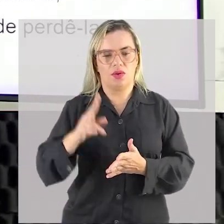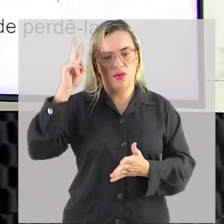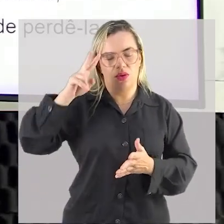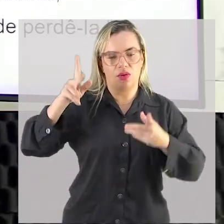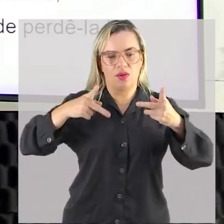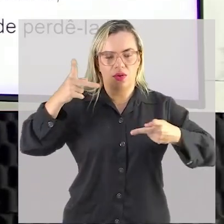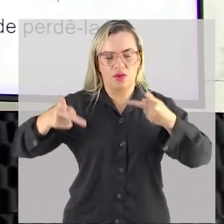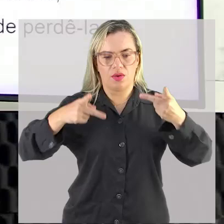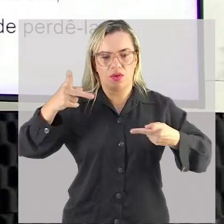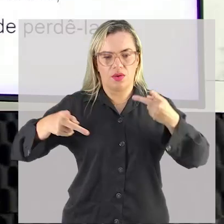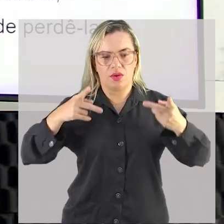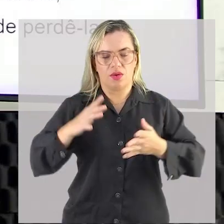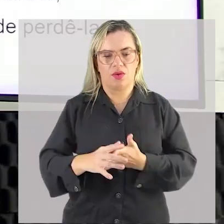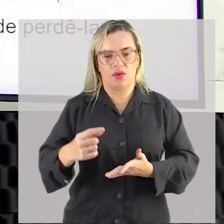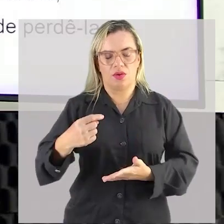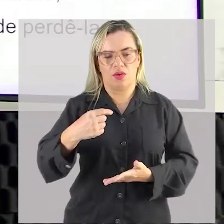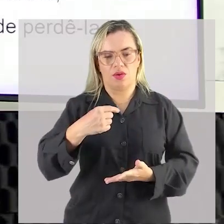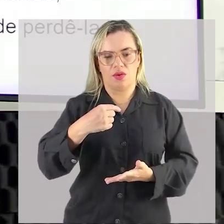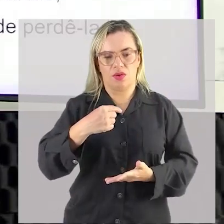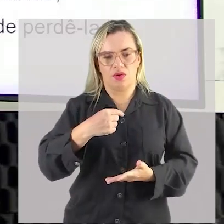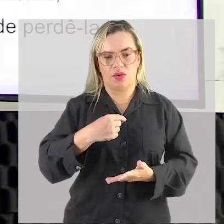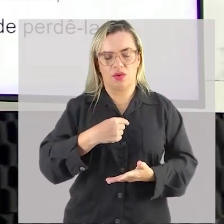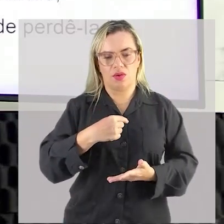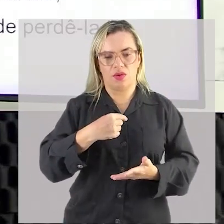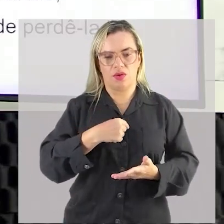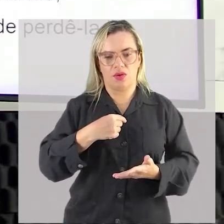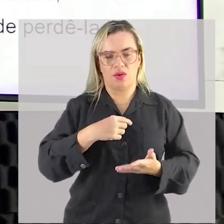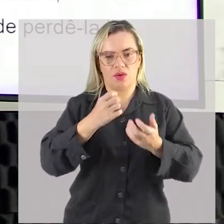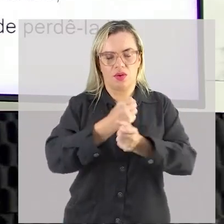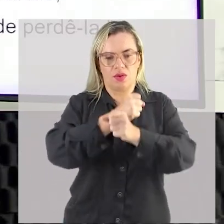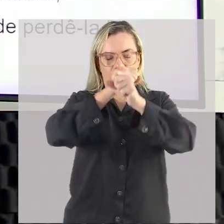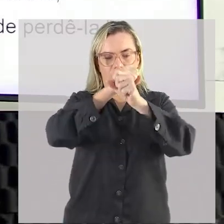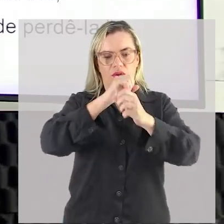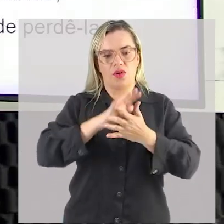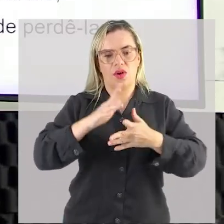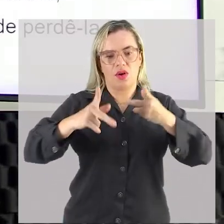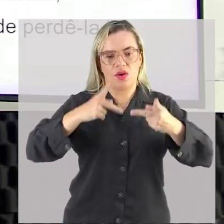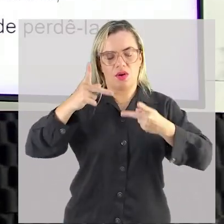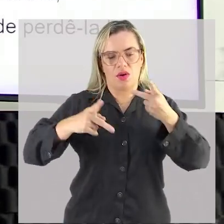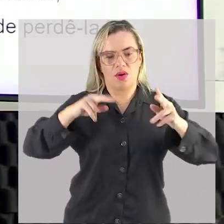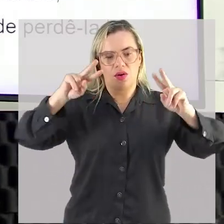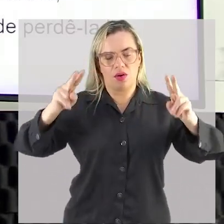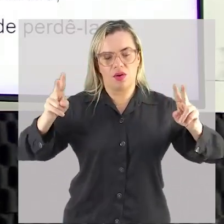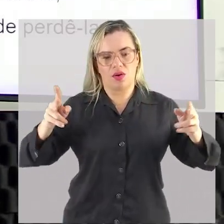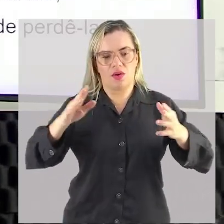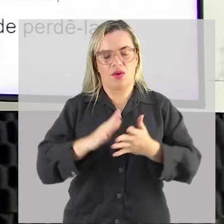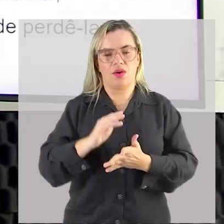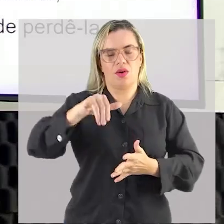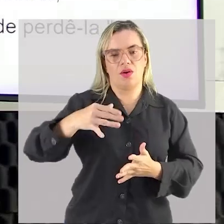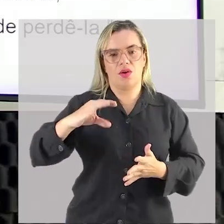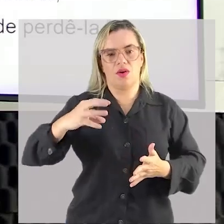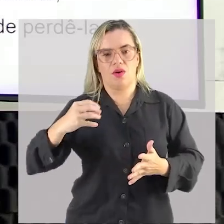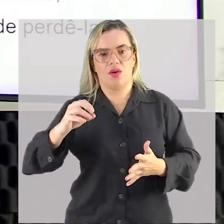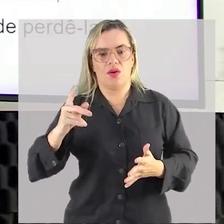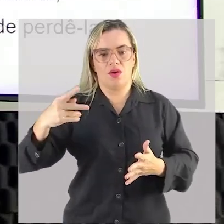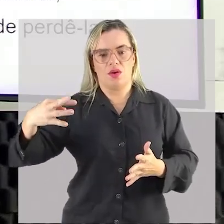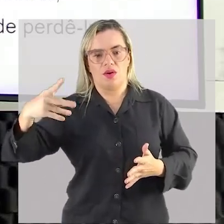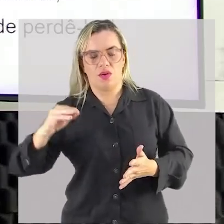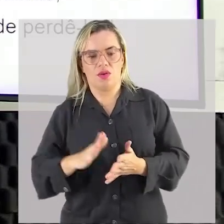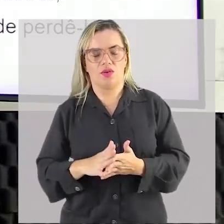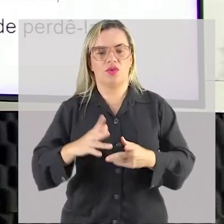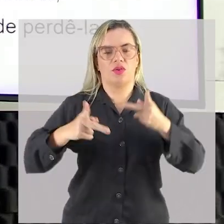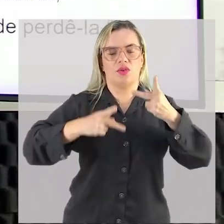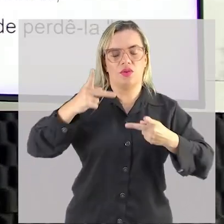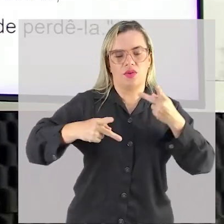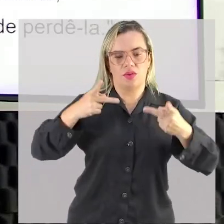eh eu estava amarrado Chicó aí tinha fala do Chicó João Grilo aí tinha fala do João Grilo